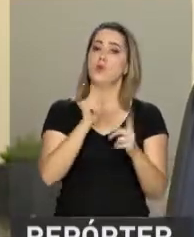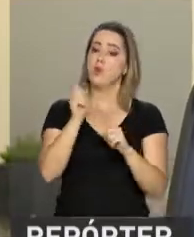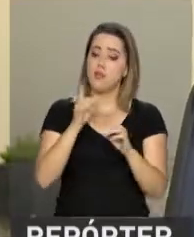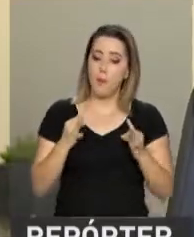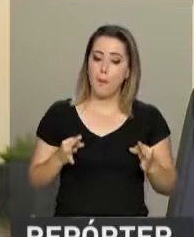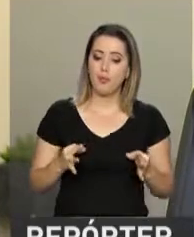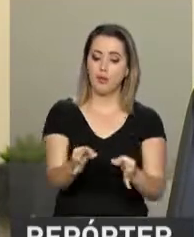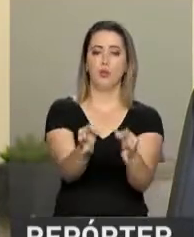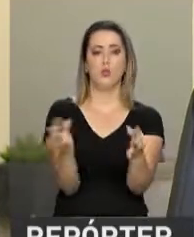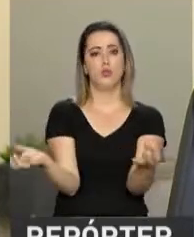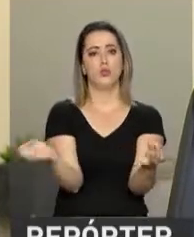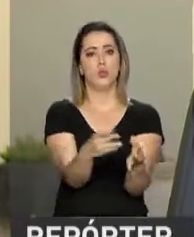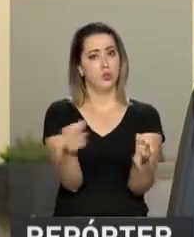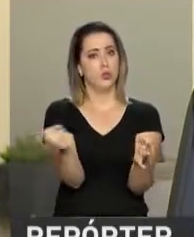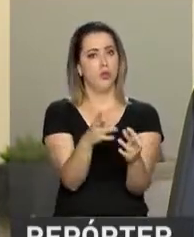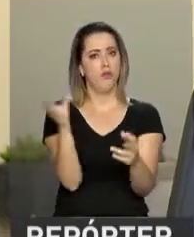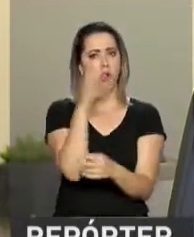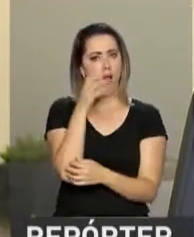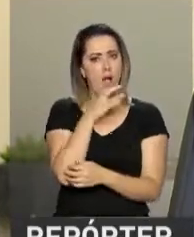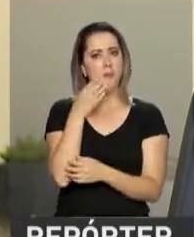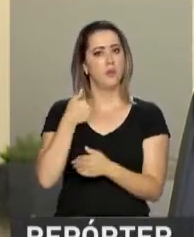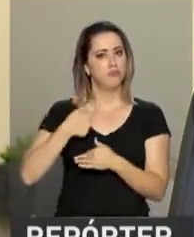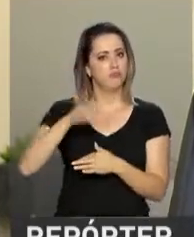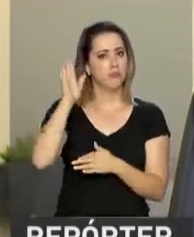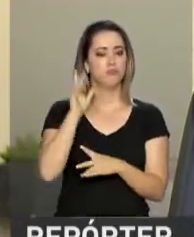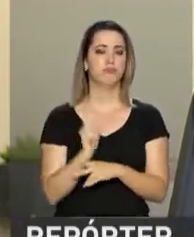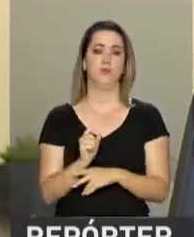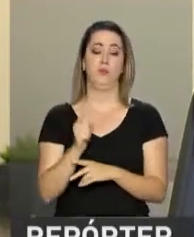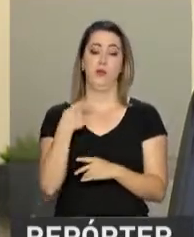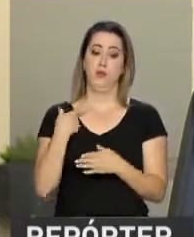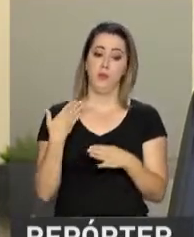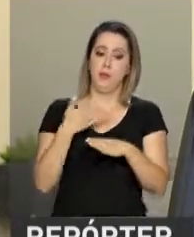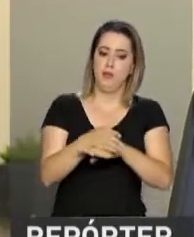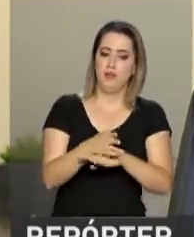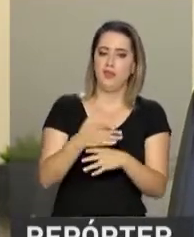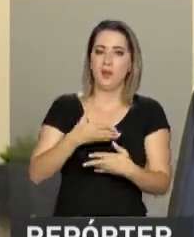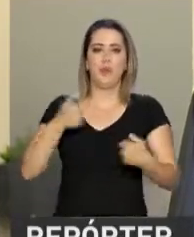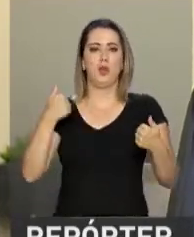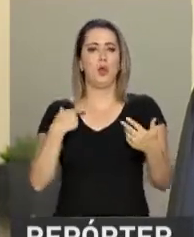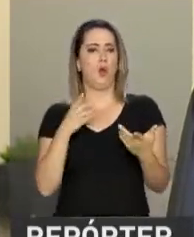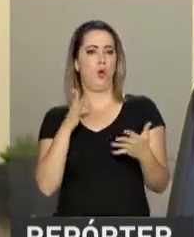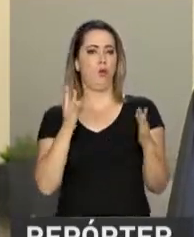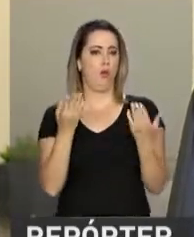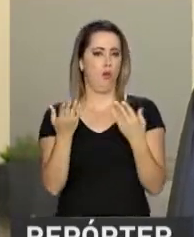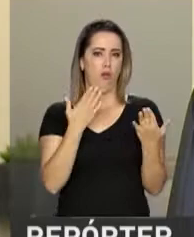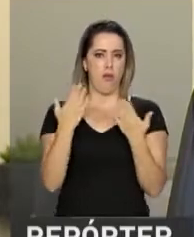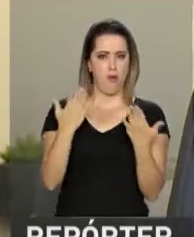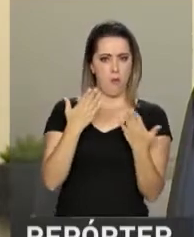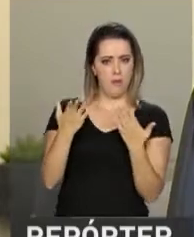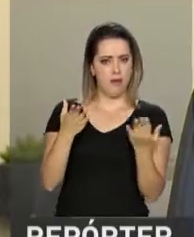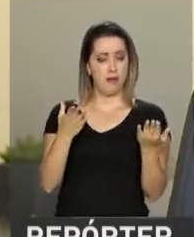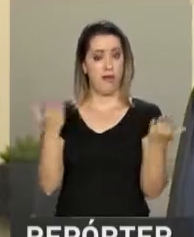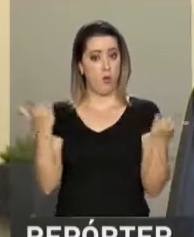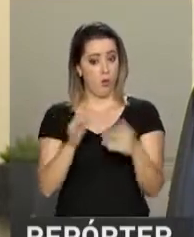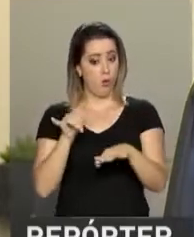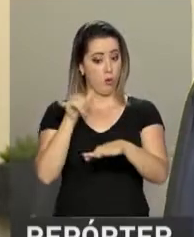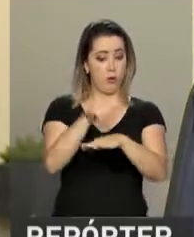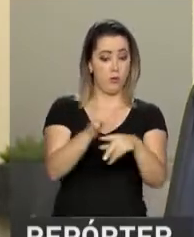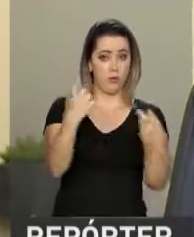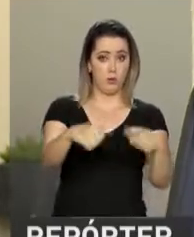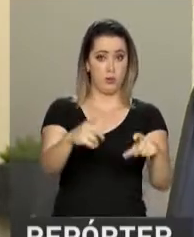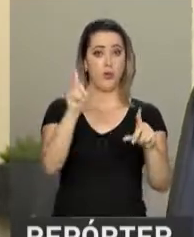da questão do passaporte então ele tem acesso aeroporto mais como um a zero trazer nem todos a sua experiência